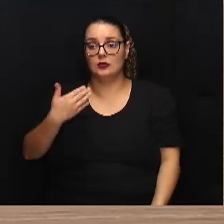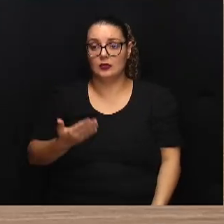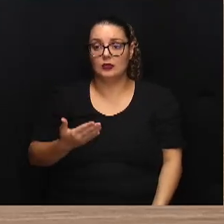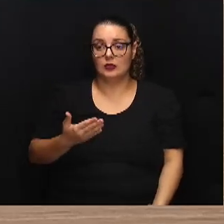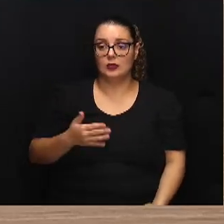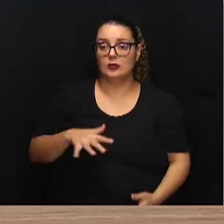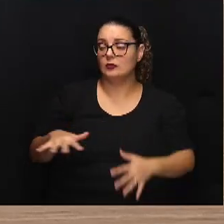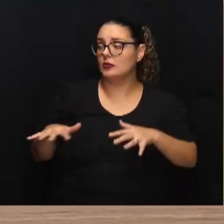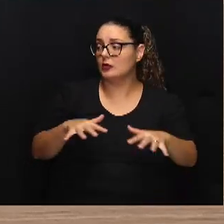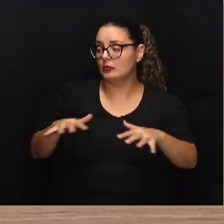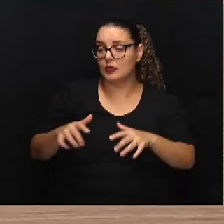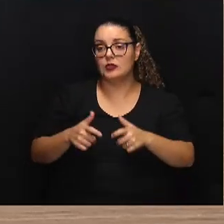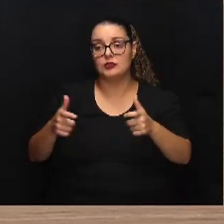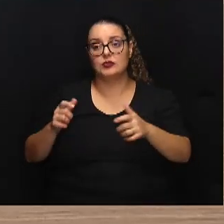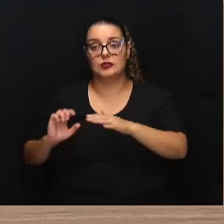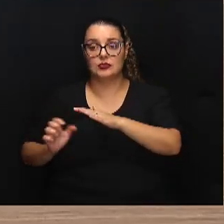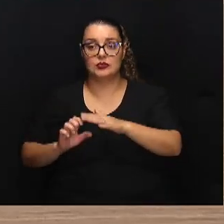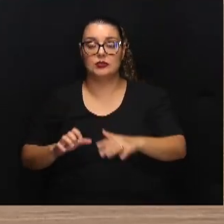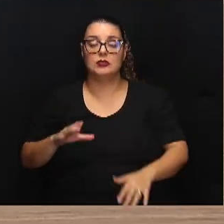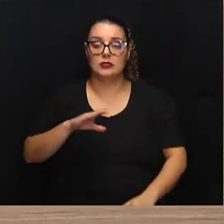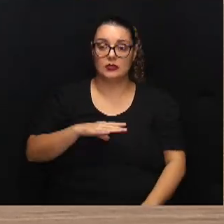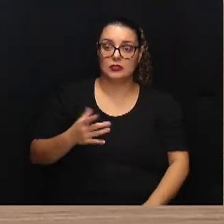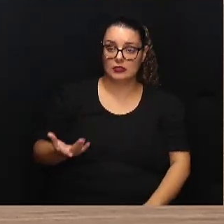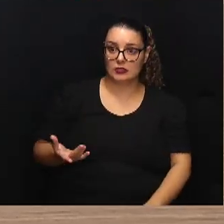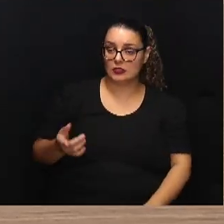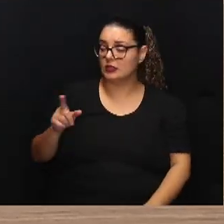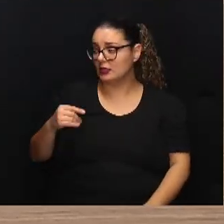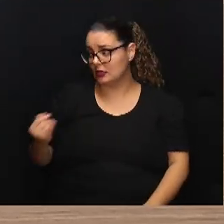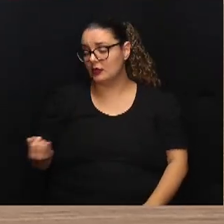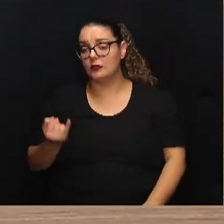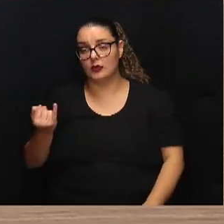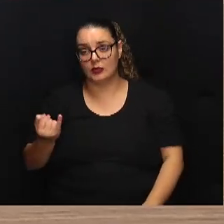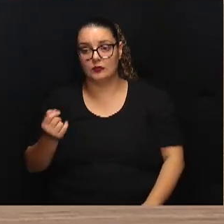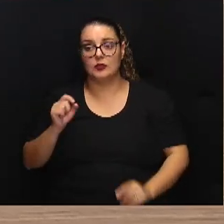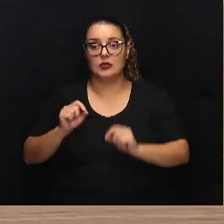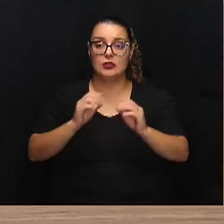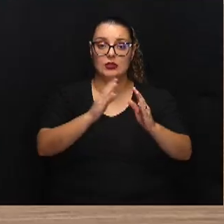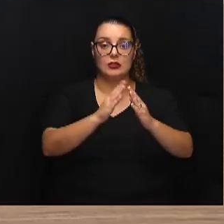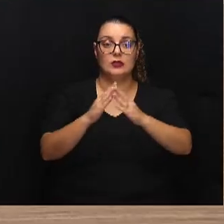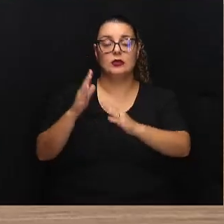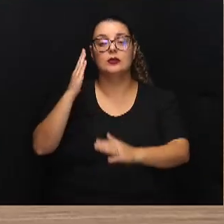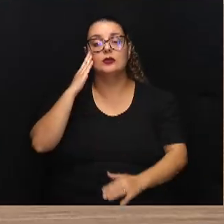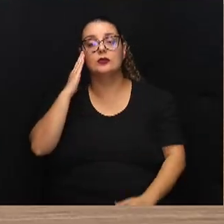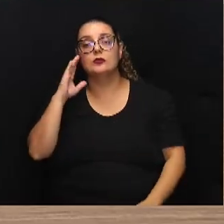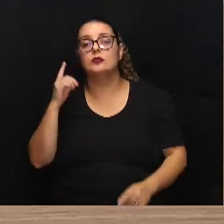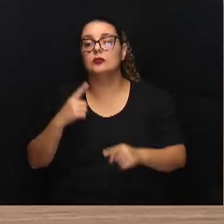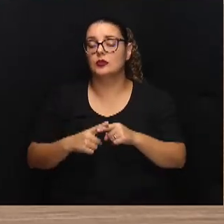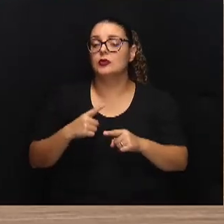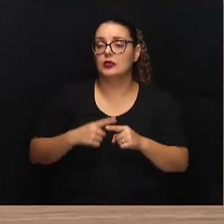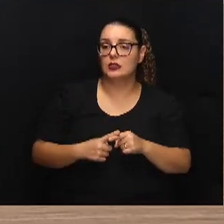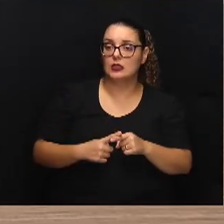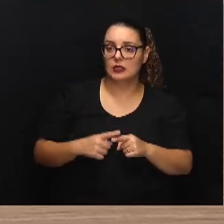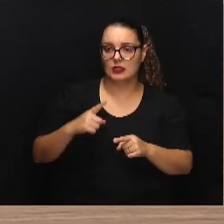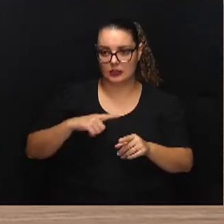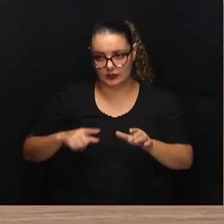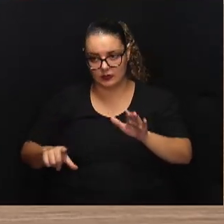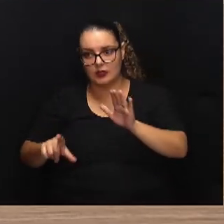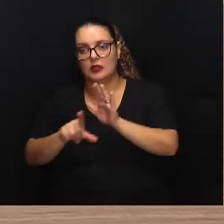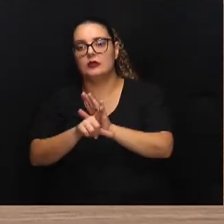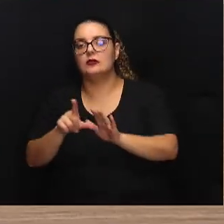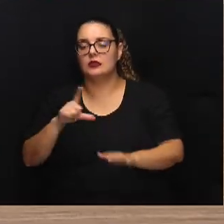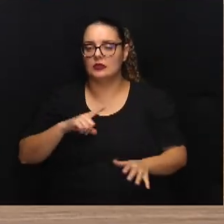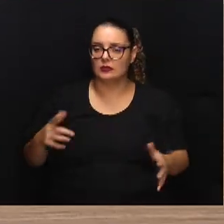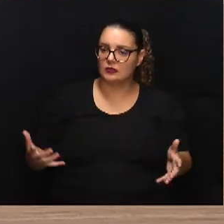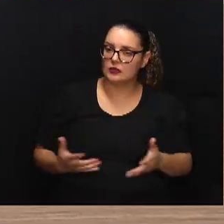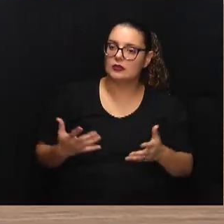movimentação de grandes empresas na cidade, é importante que quem está em casa entenda porque teve uma lei, teve um incentivo